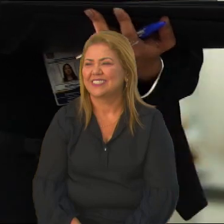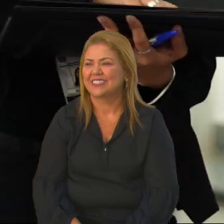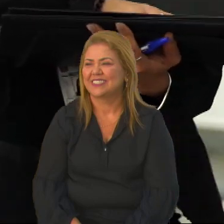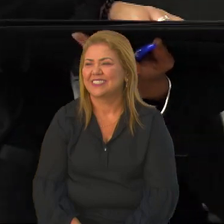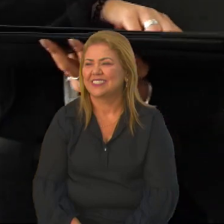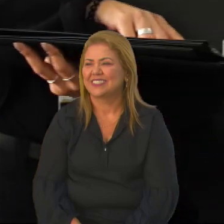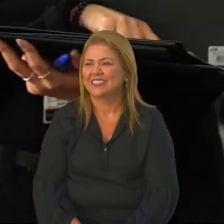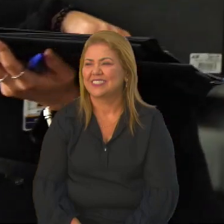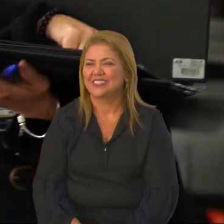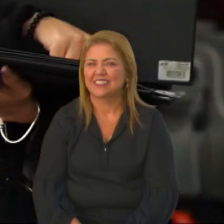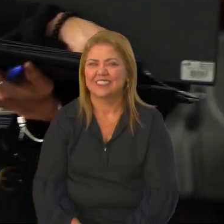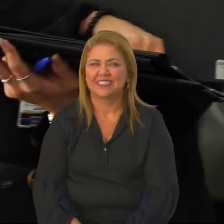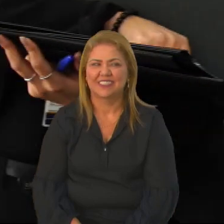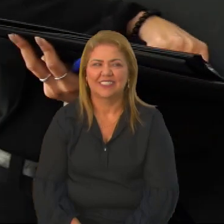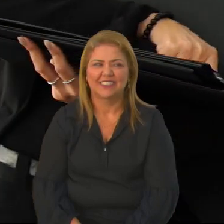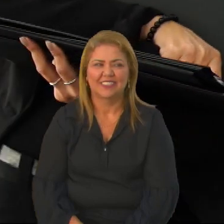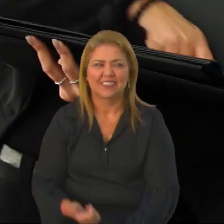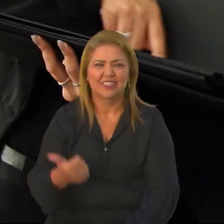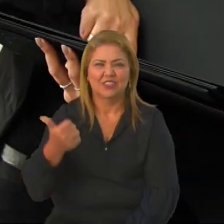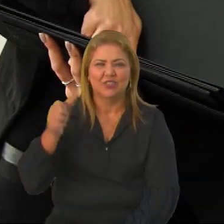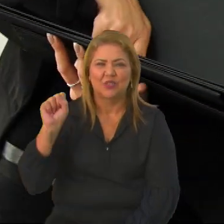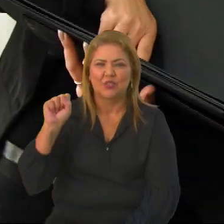18. 18.